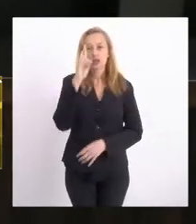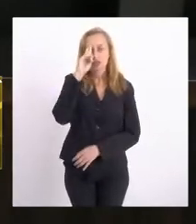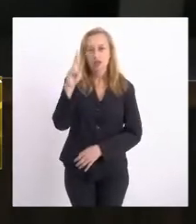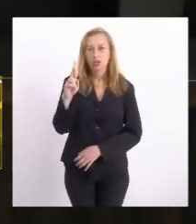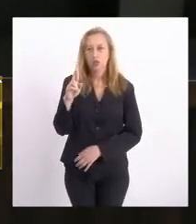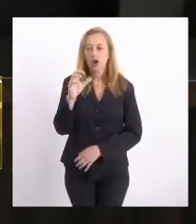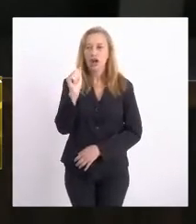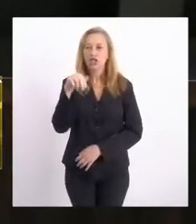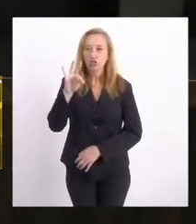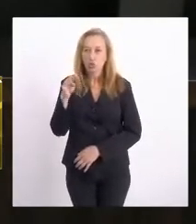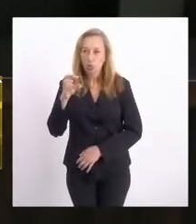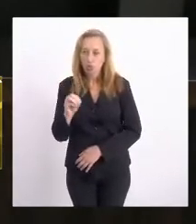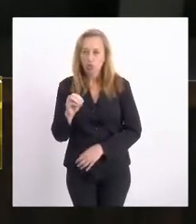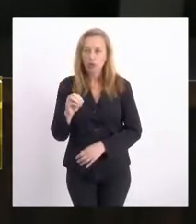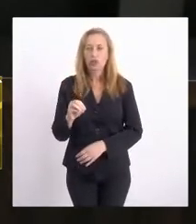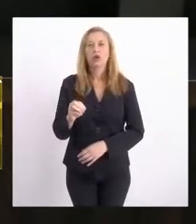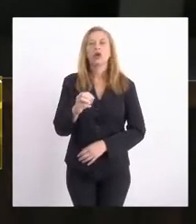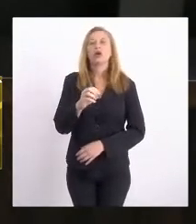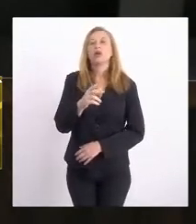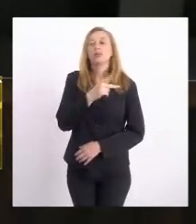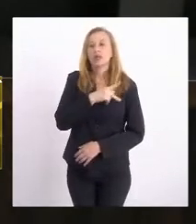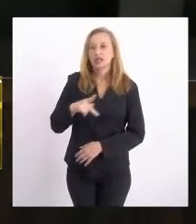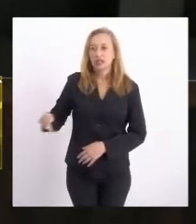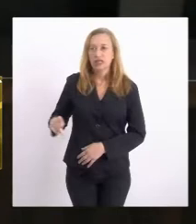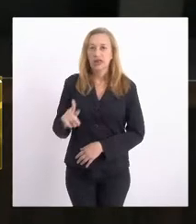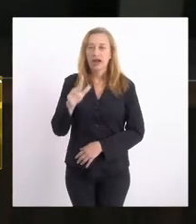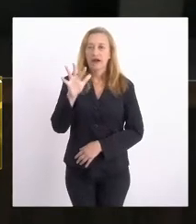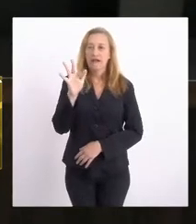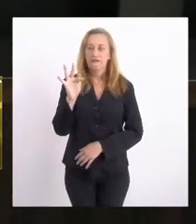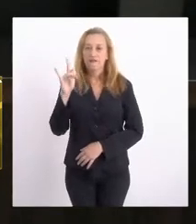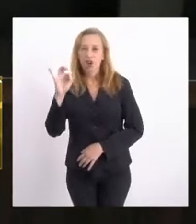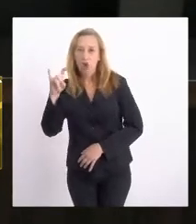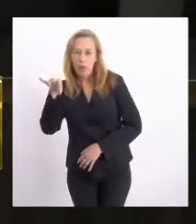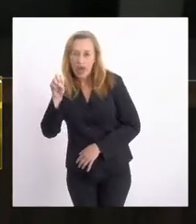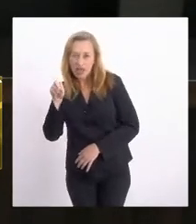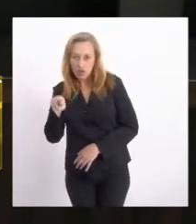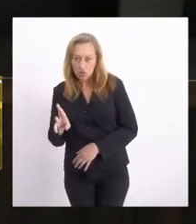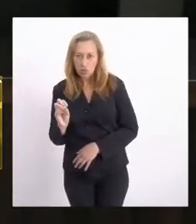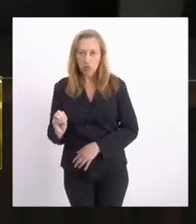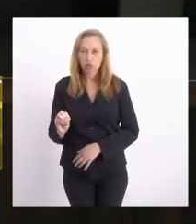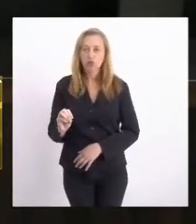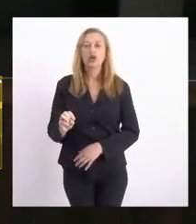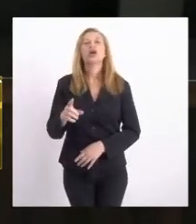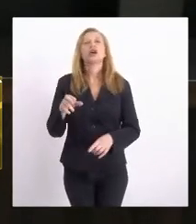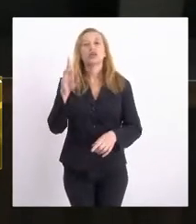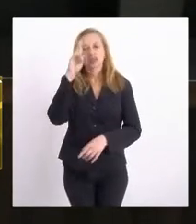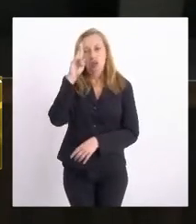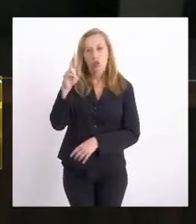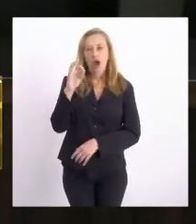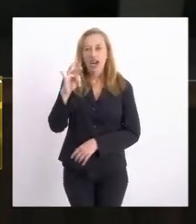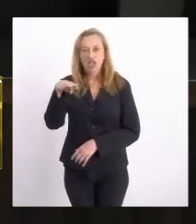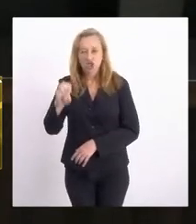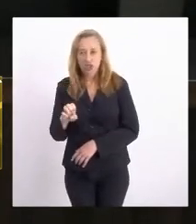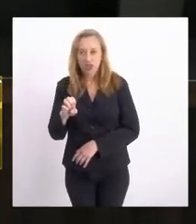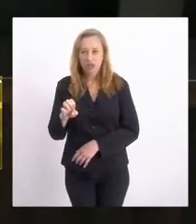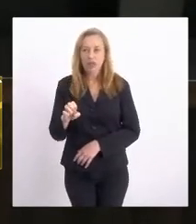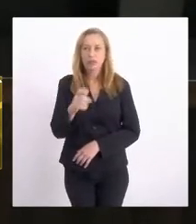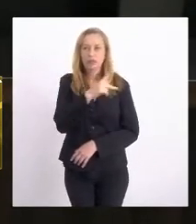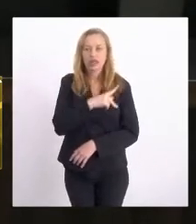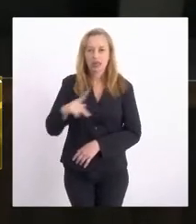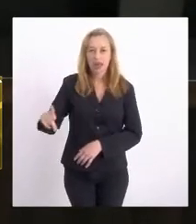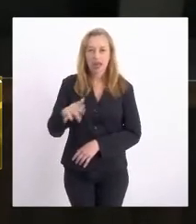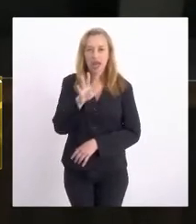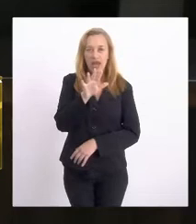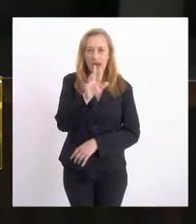Antônio Florêncio presidente da Fecomércio senhor Alexandre Sampaio presidente da fbh